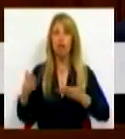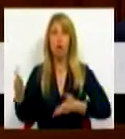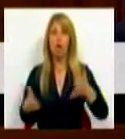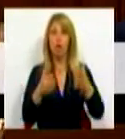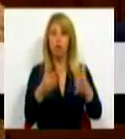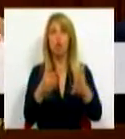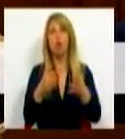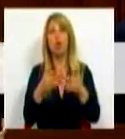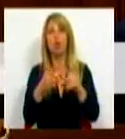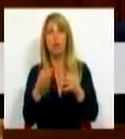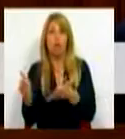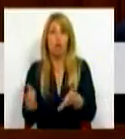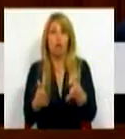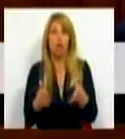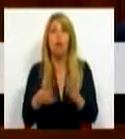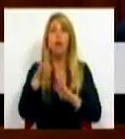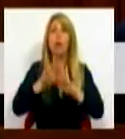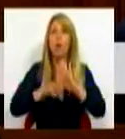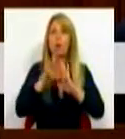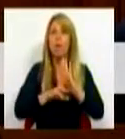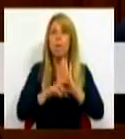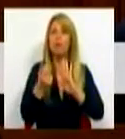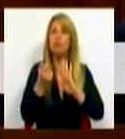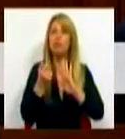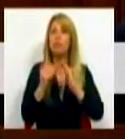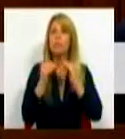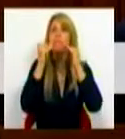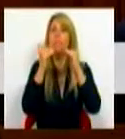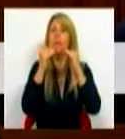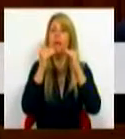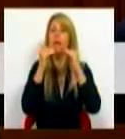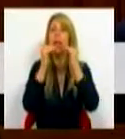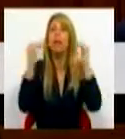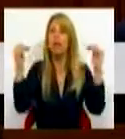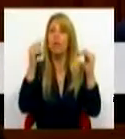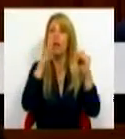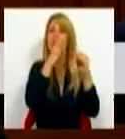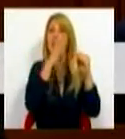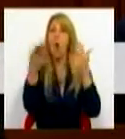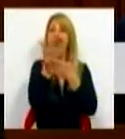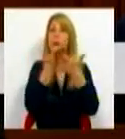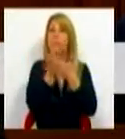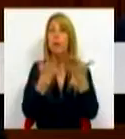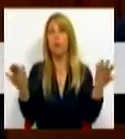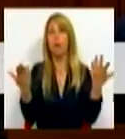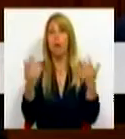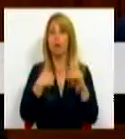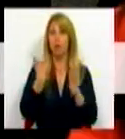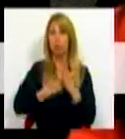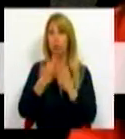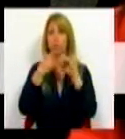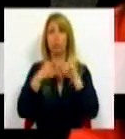estratégicas. O regulamento já está mais ao nível operacional, portanto, são documentos distintos. Mas